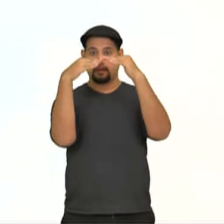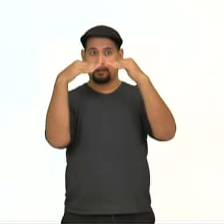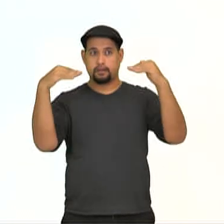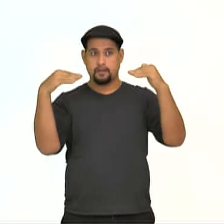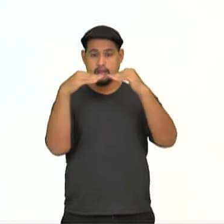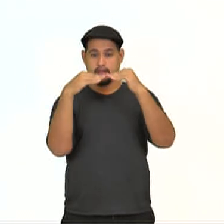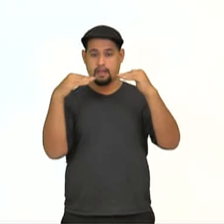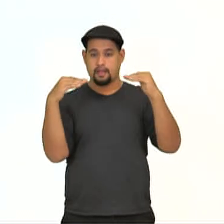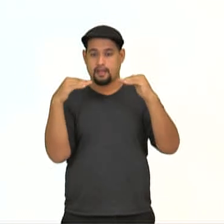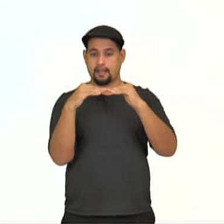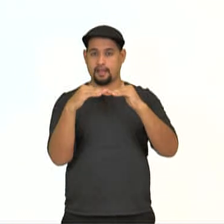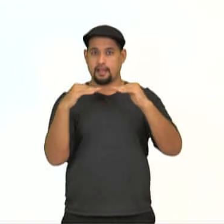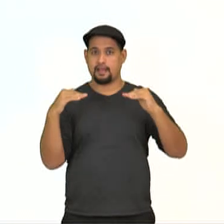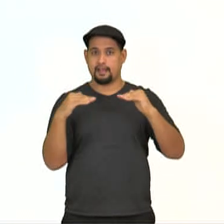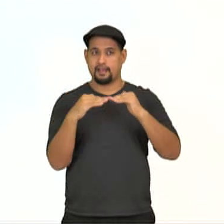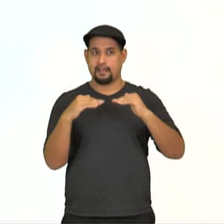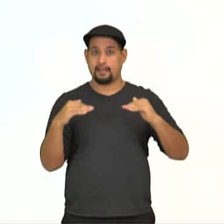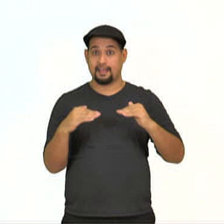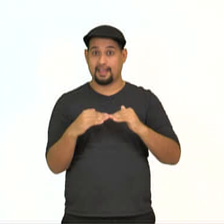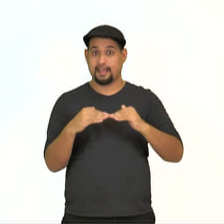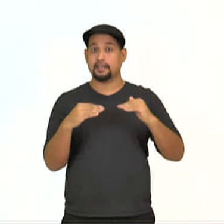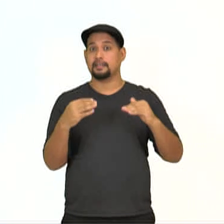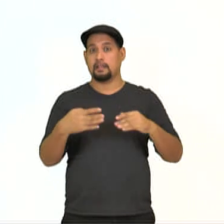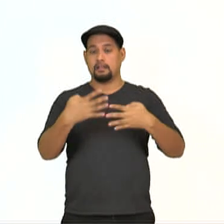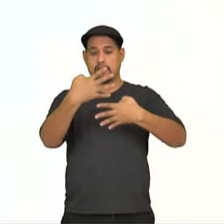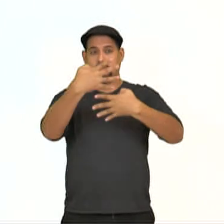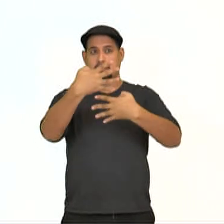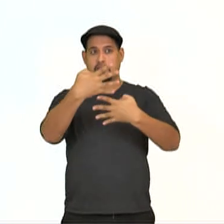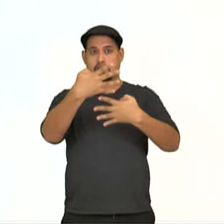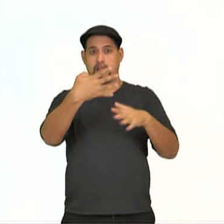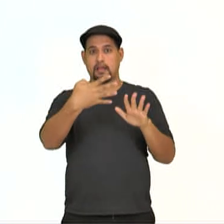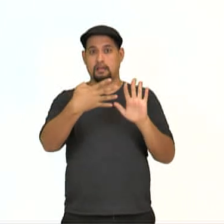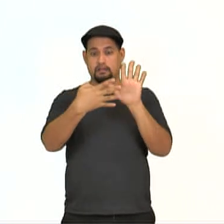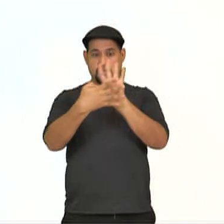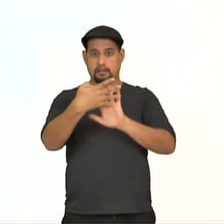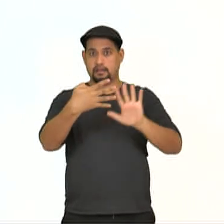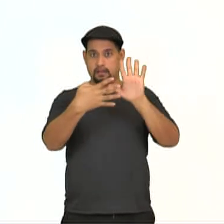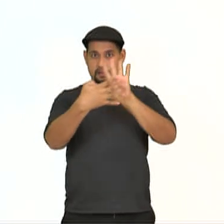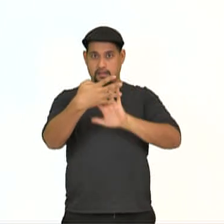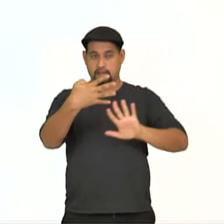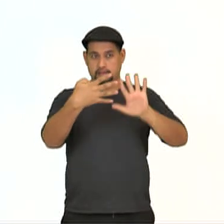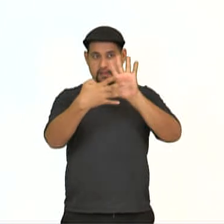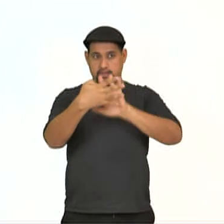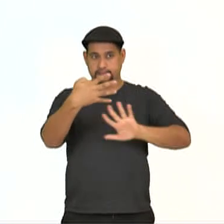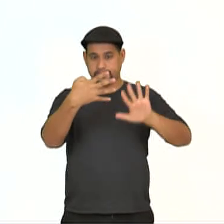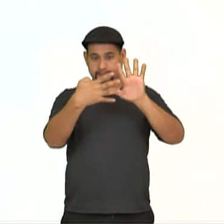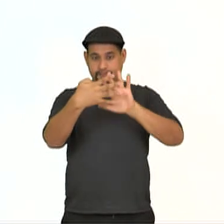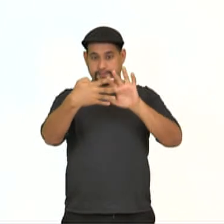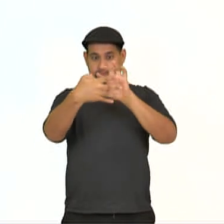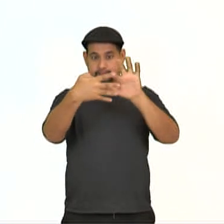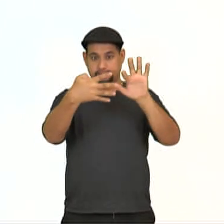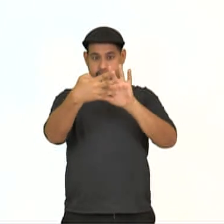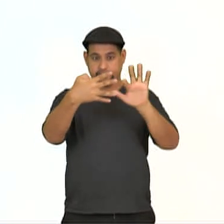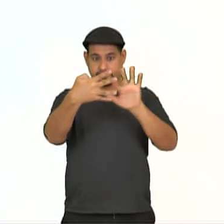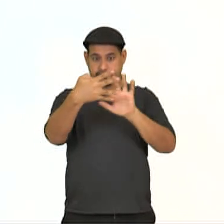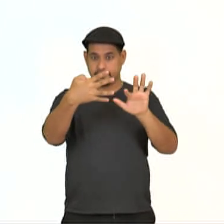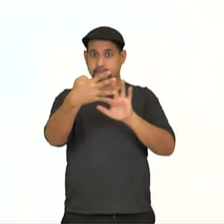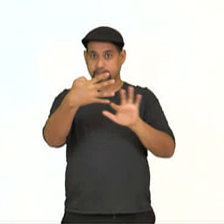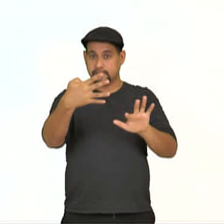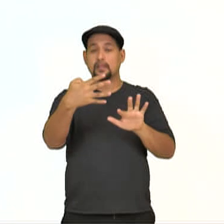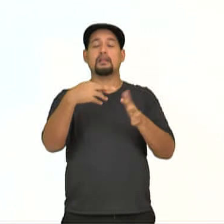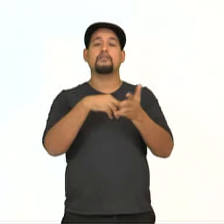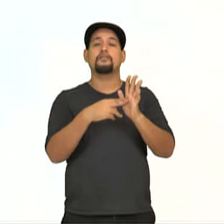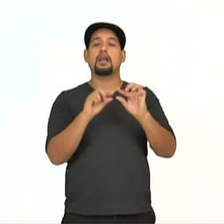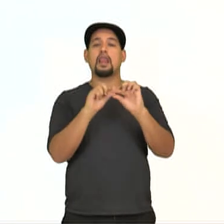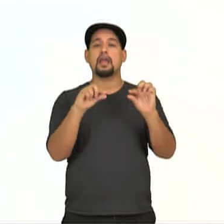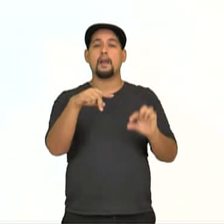paralela. Nessa região aqui, não essa região aqui de fora, tá, que aqui o campo começa a distorcer, mas nessa região aqui as linhas são paralelas, o